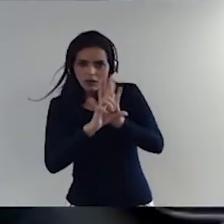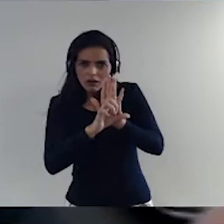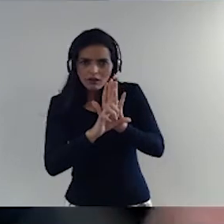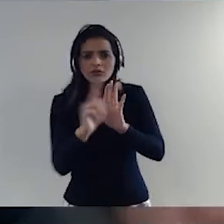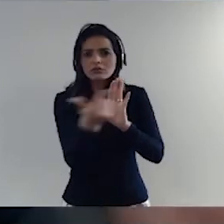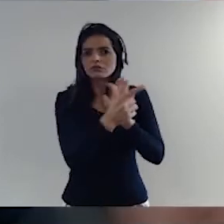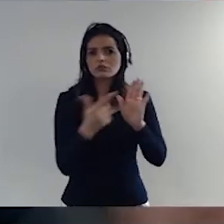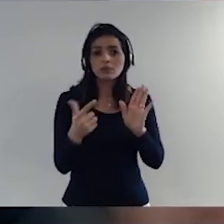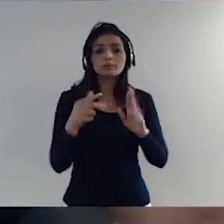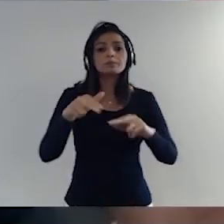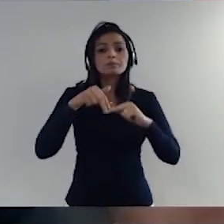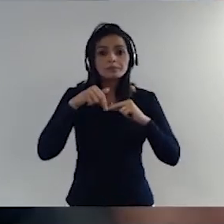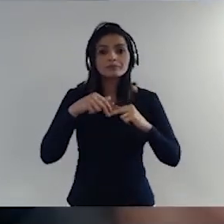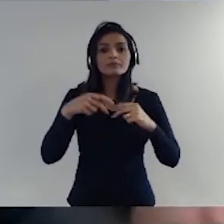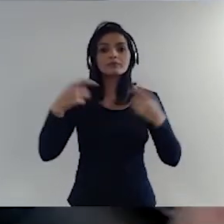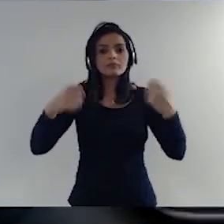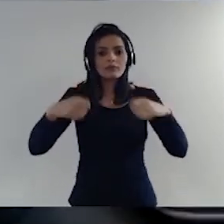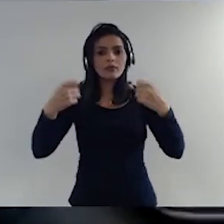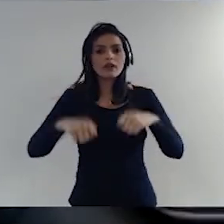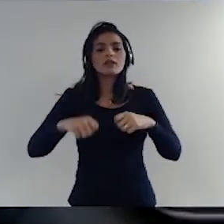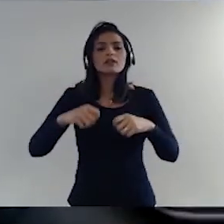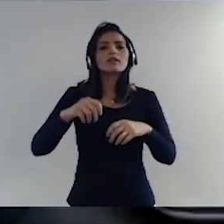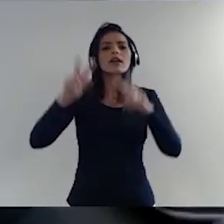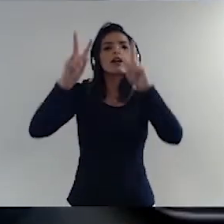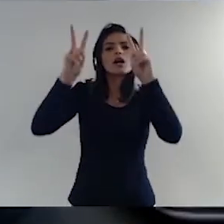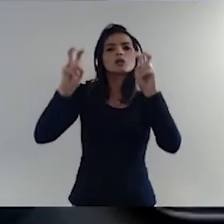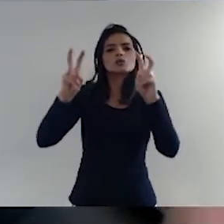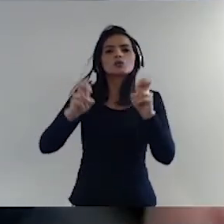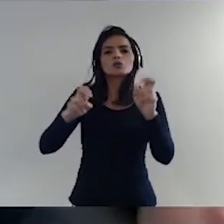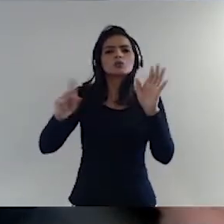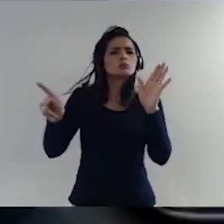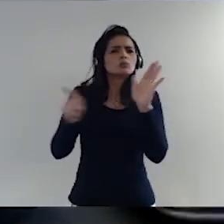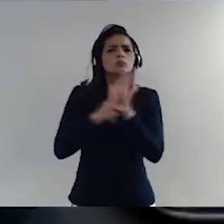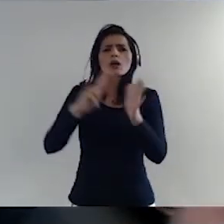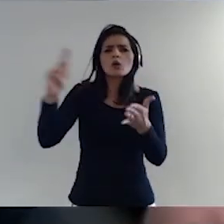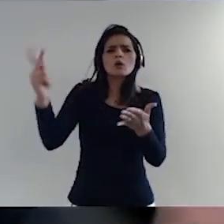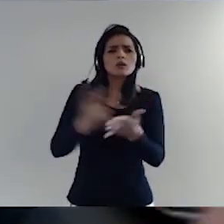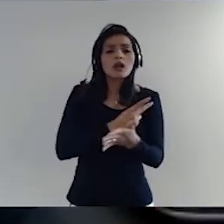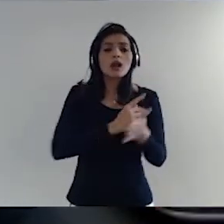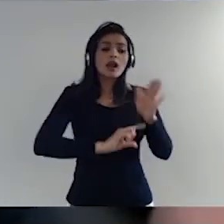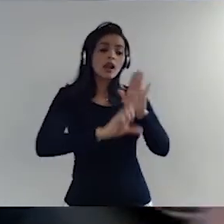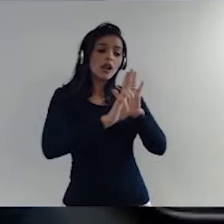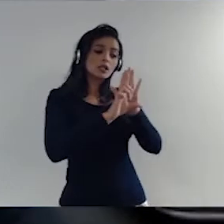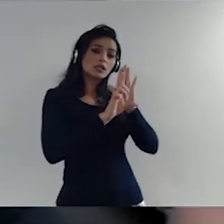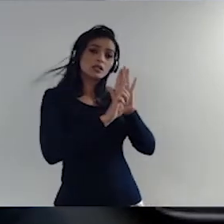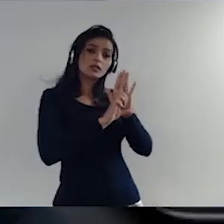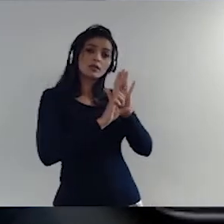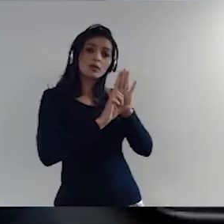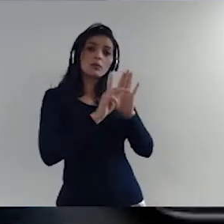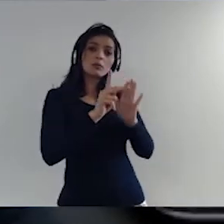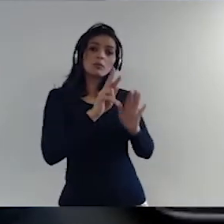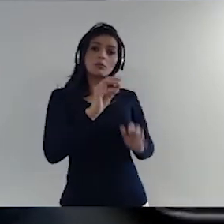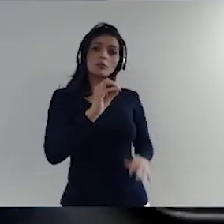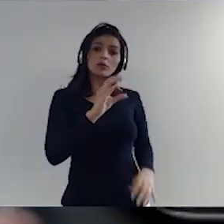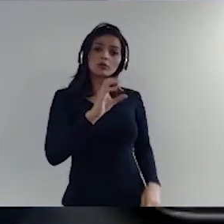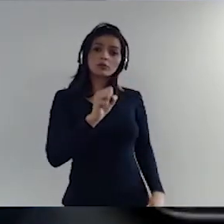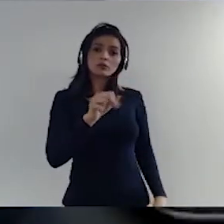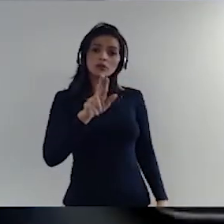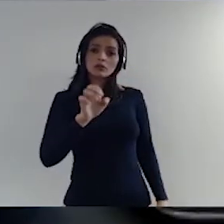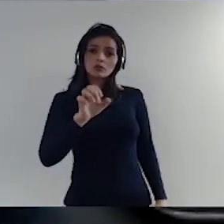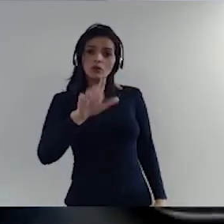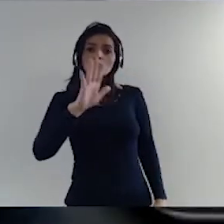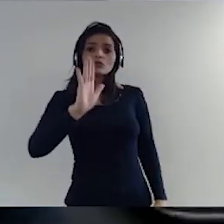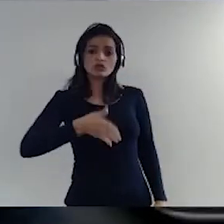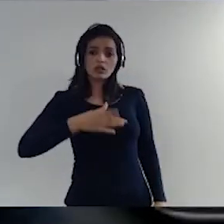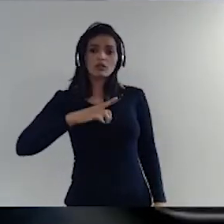temos as situações específicas onde a legislação processual já fez a previsão. É o